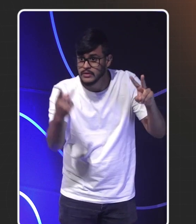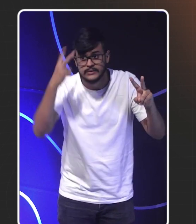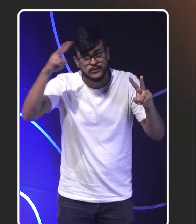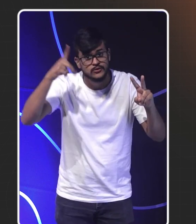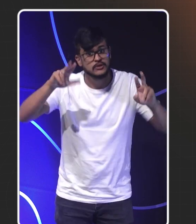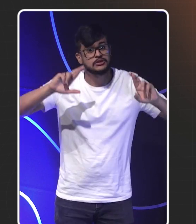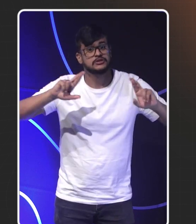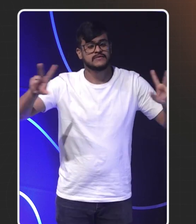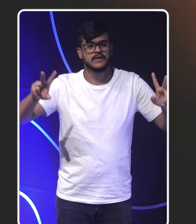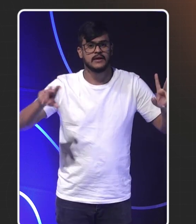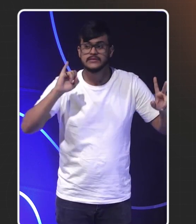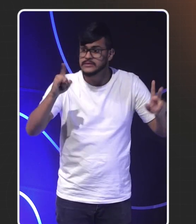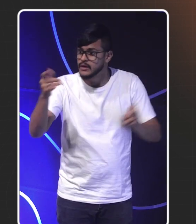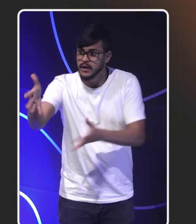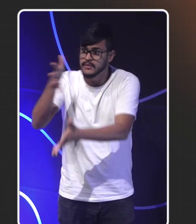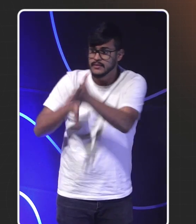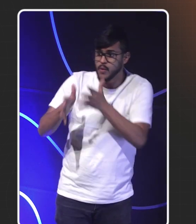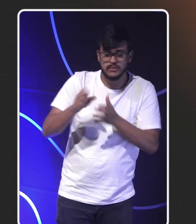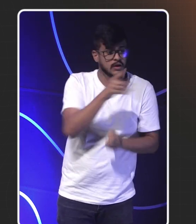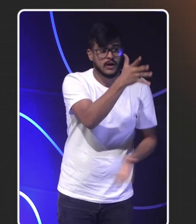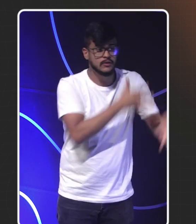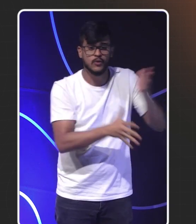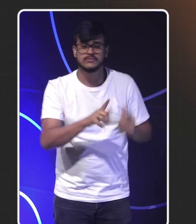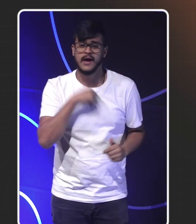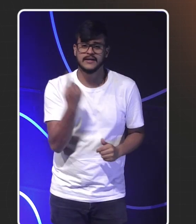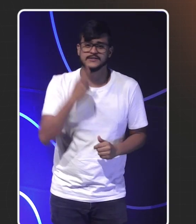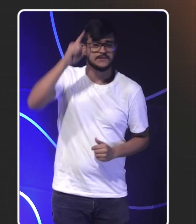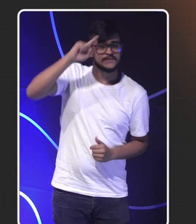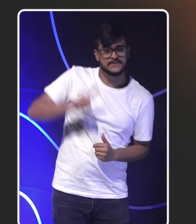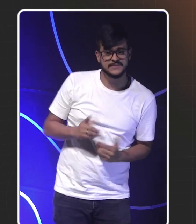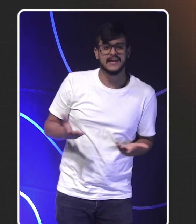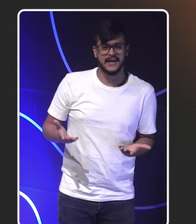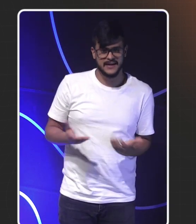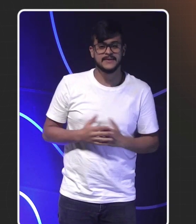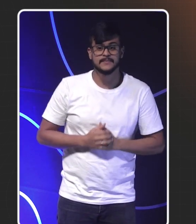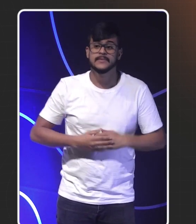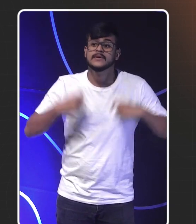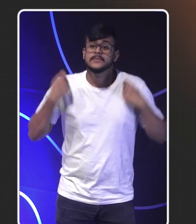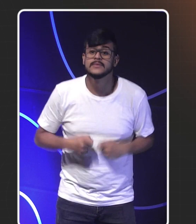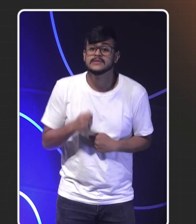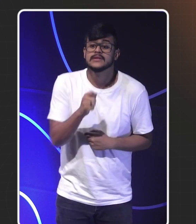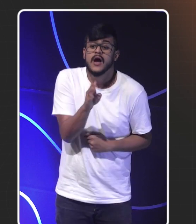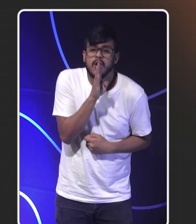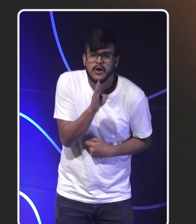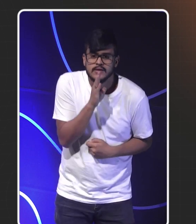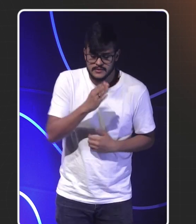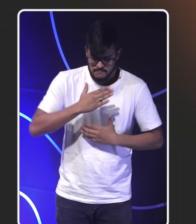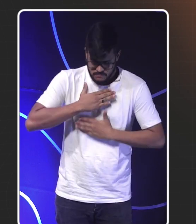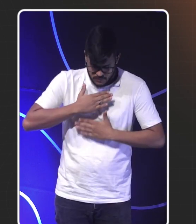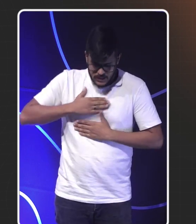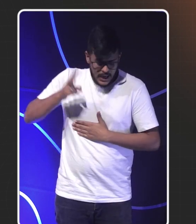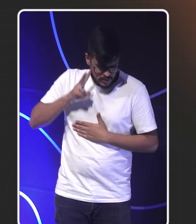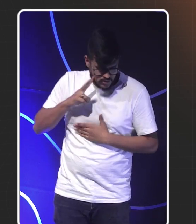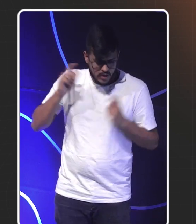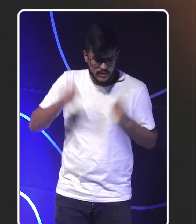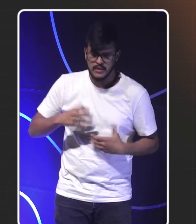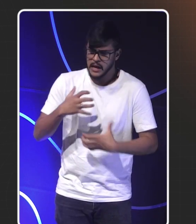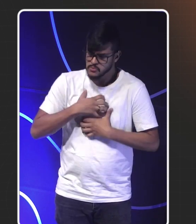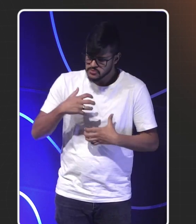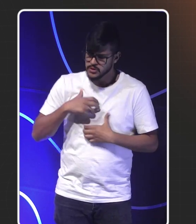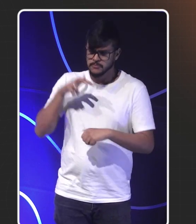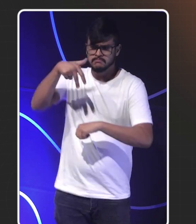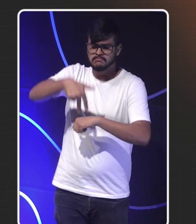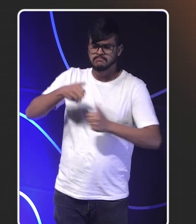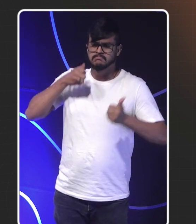como contá-la. A gente precisa saber, a gente precisa ter noção de como passar a nossa história para o próximo. Porque a